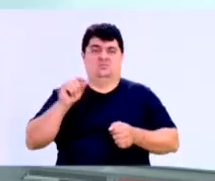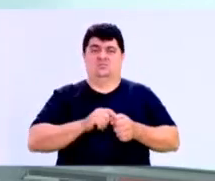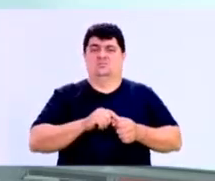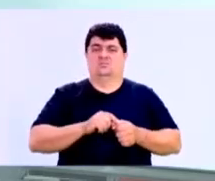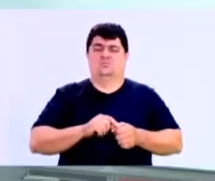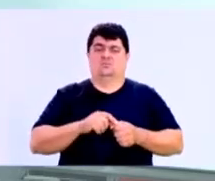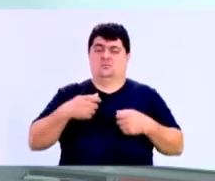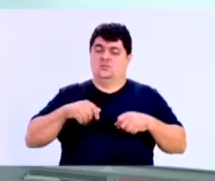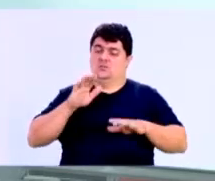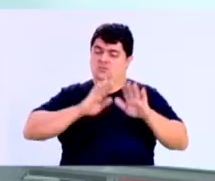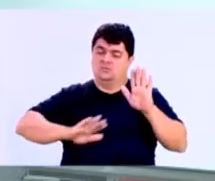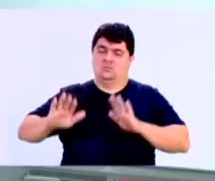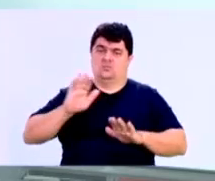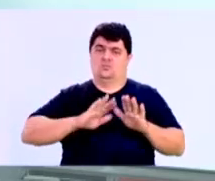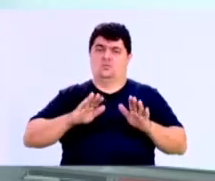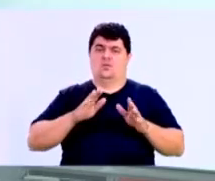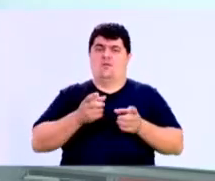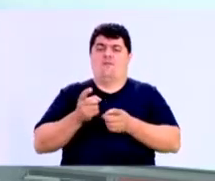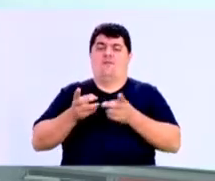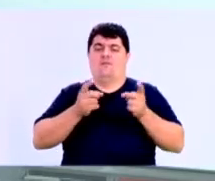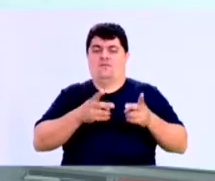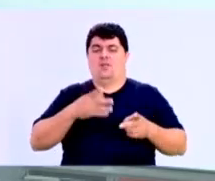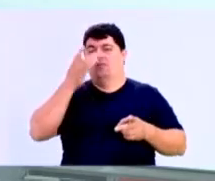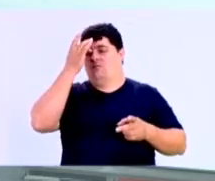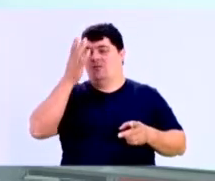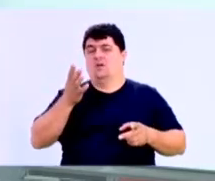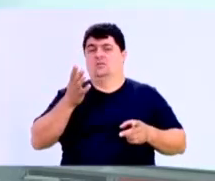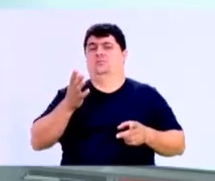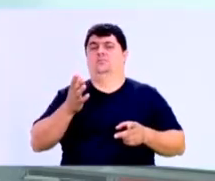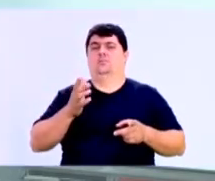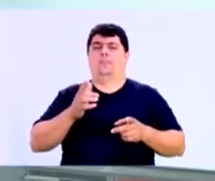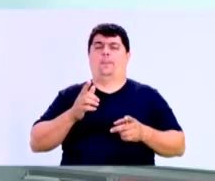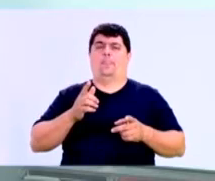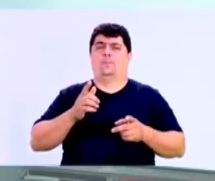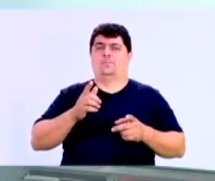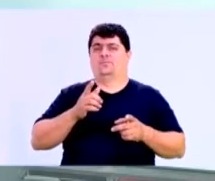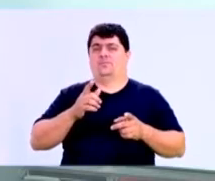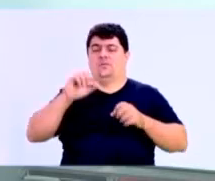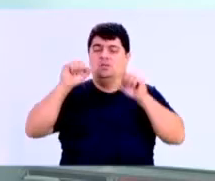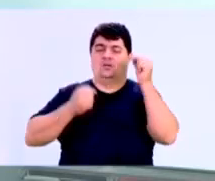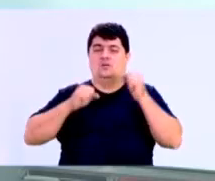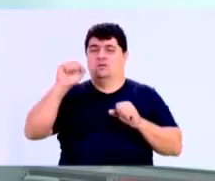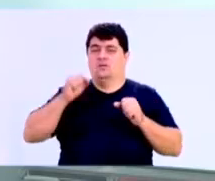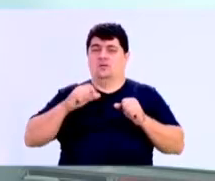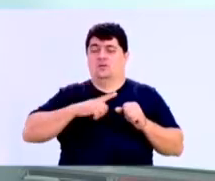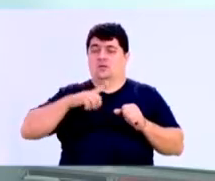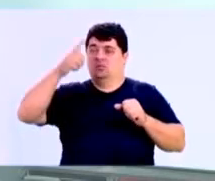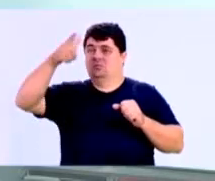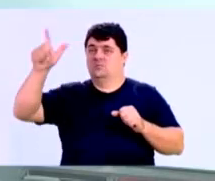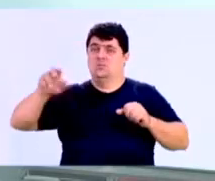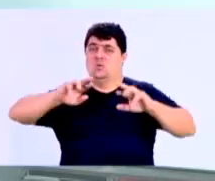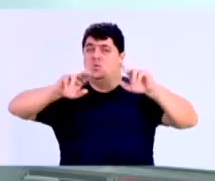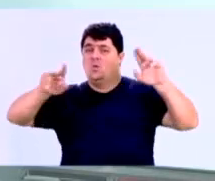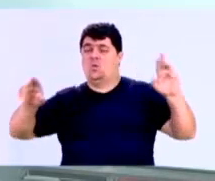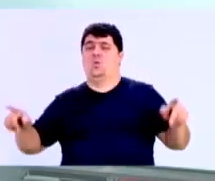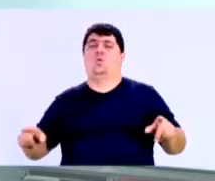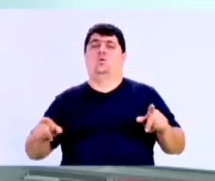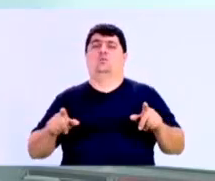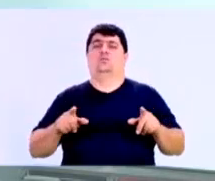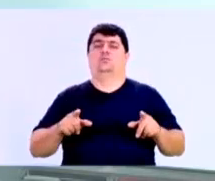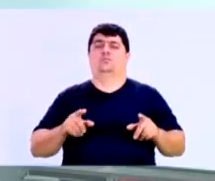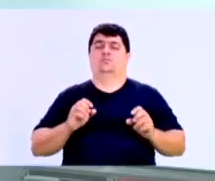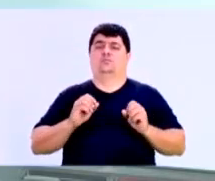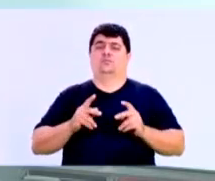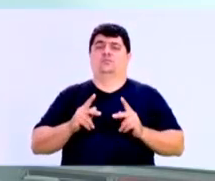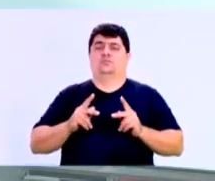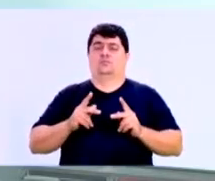esses dois cuidados. Nas empresas comerciais, fácil fazer a estimativa. Nas empresas industriais entram muito outros fatores, ok? E